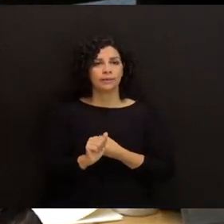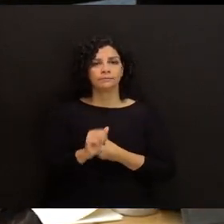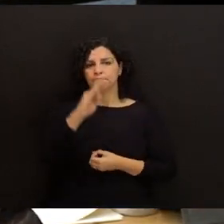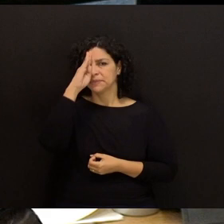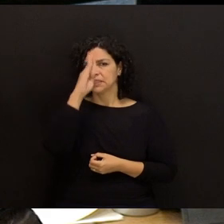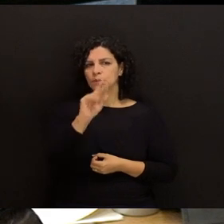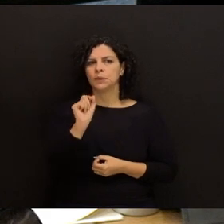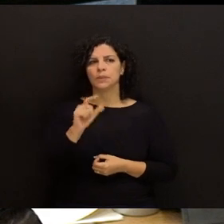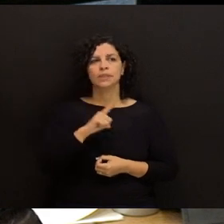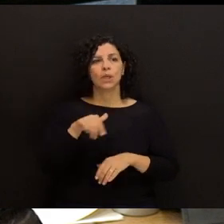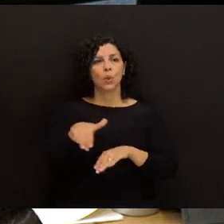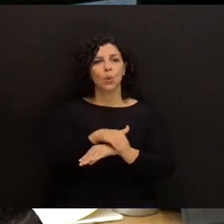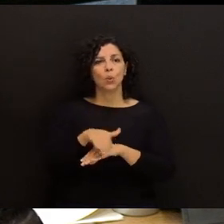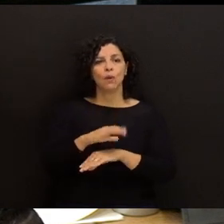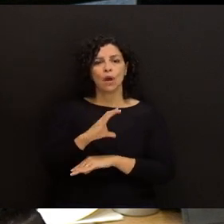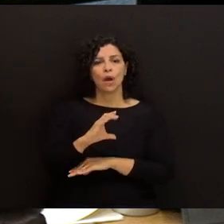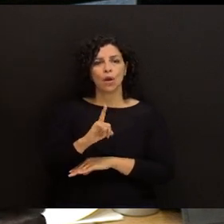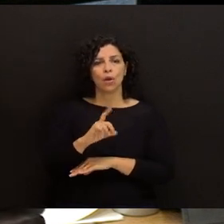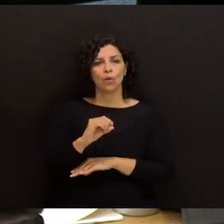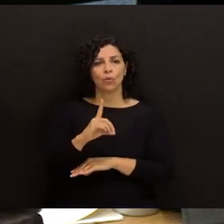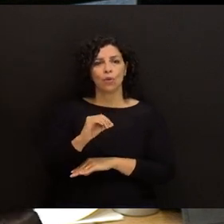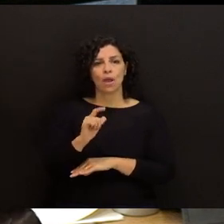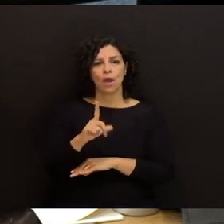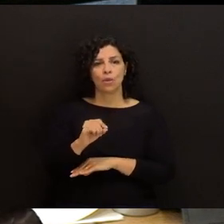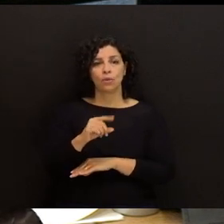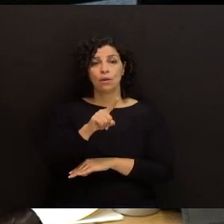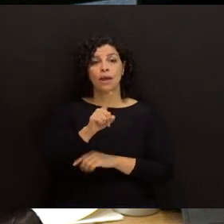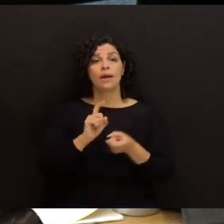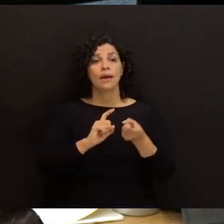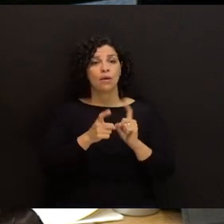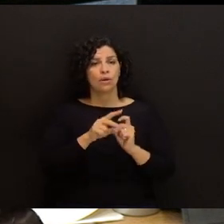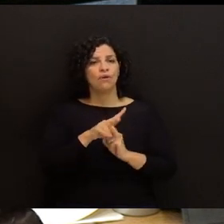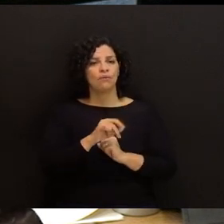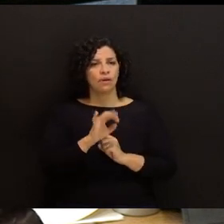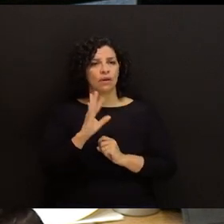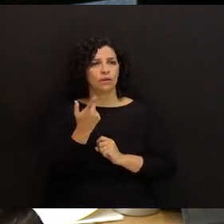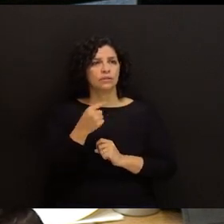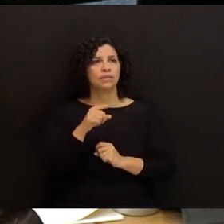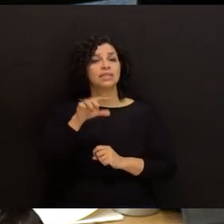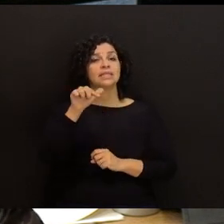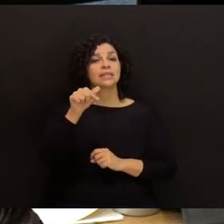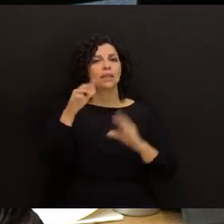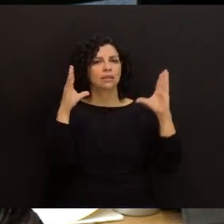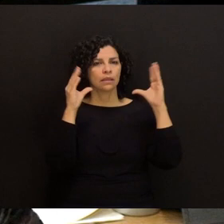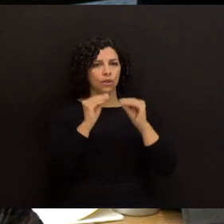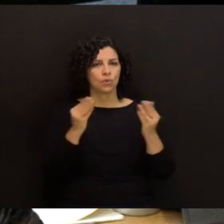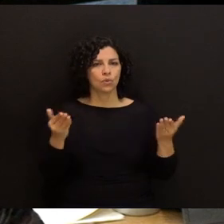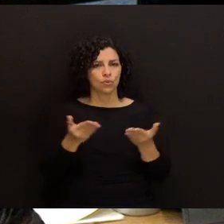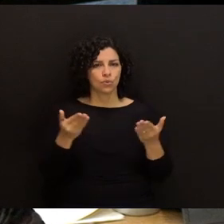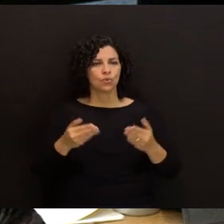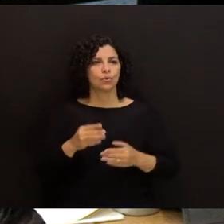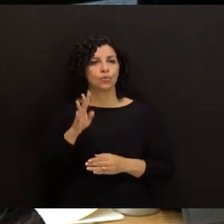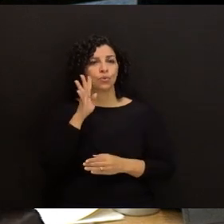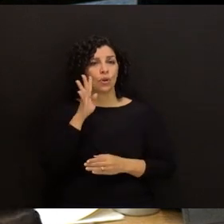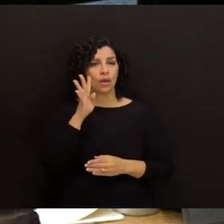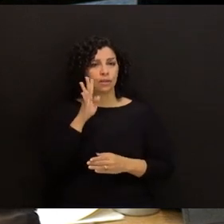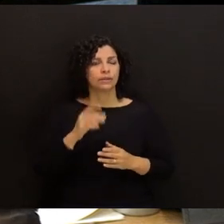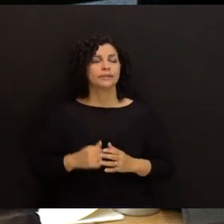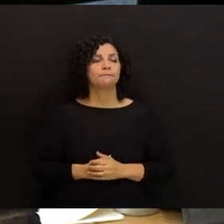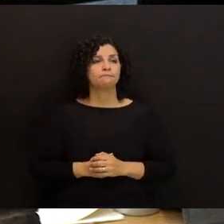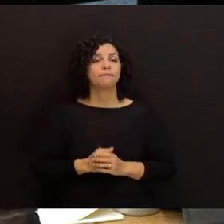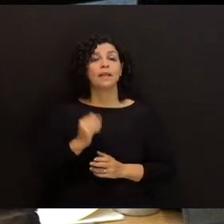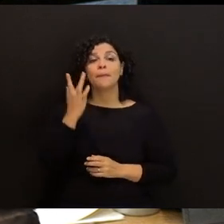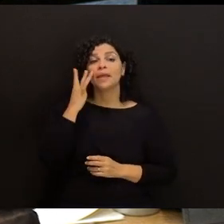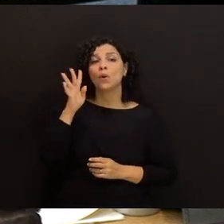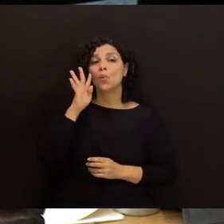na Rua Clodoaldo nalma onde terá uma reunião às 19 horas nessa quarta-feira amanhã